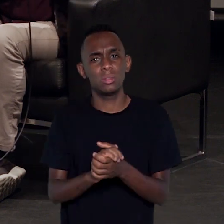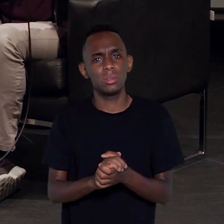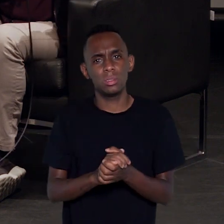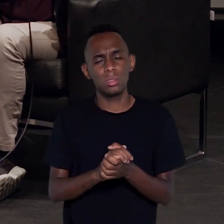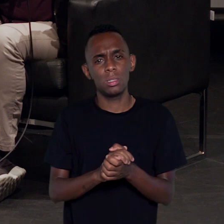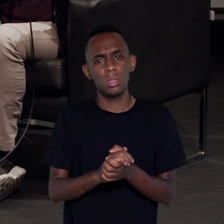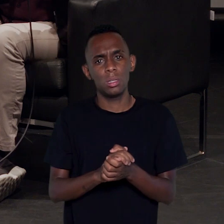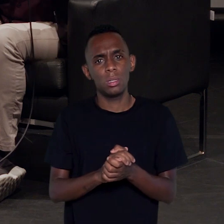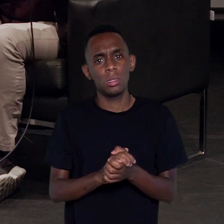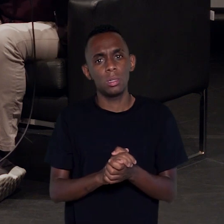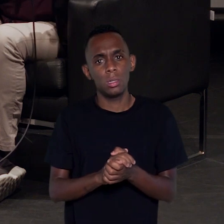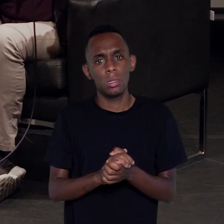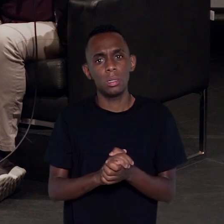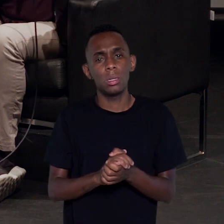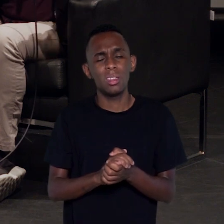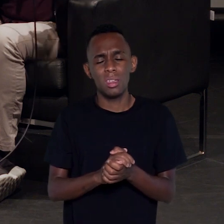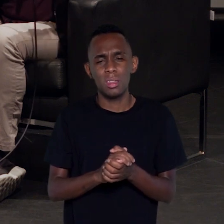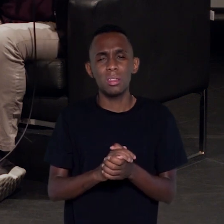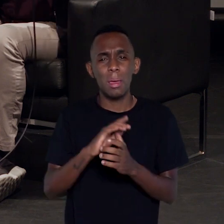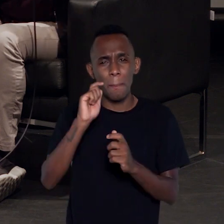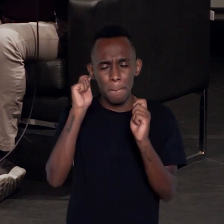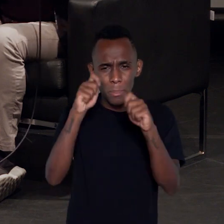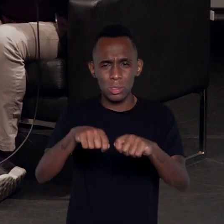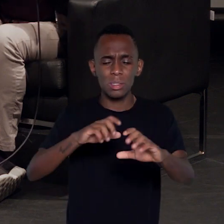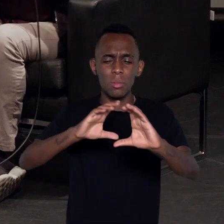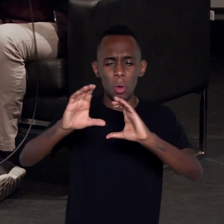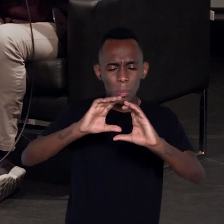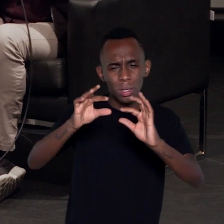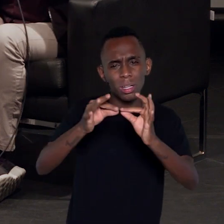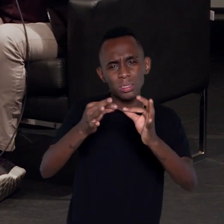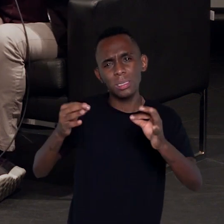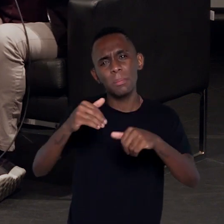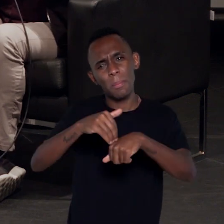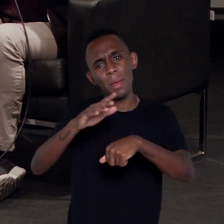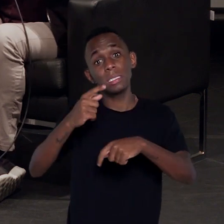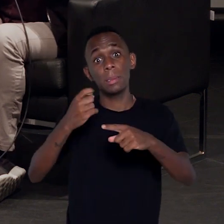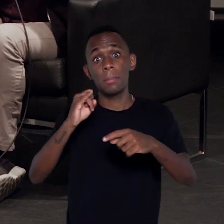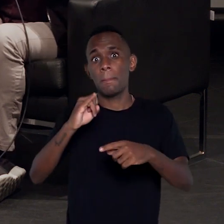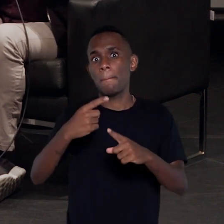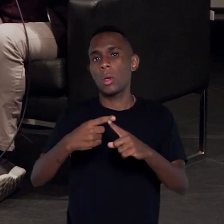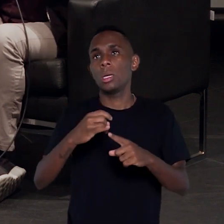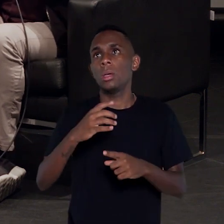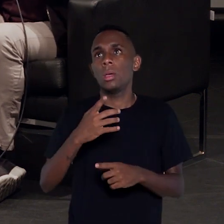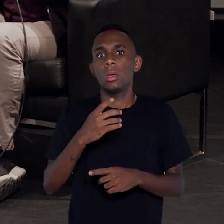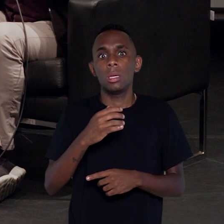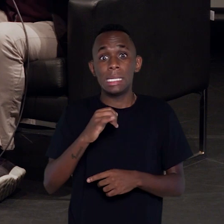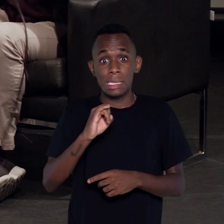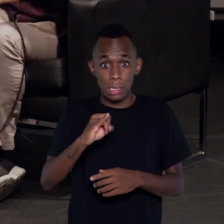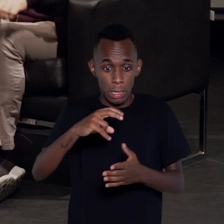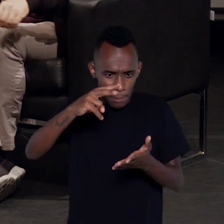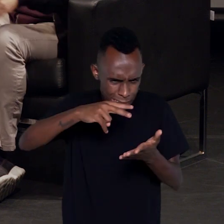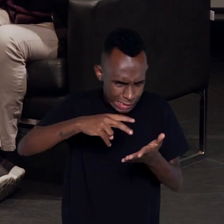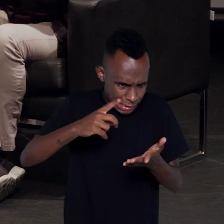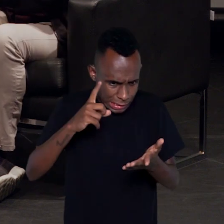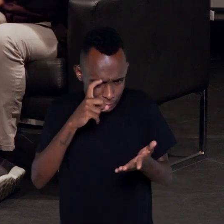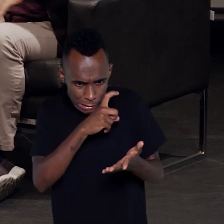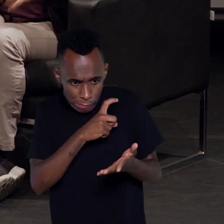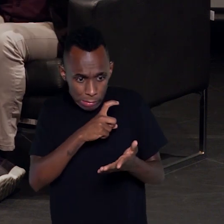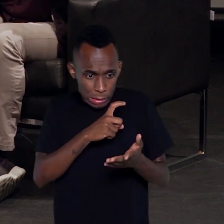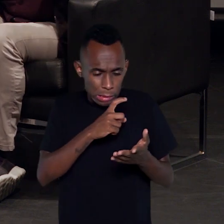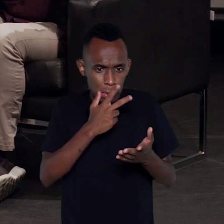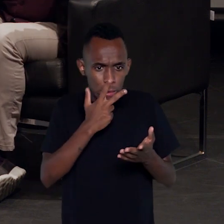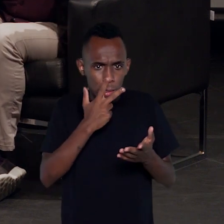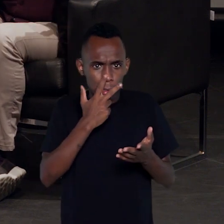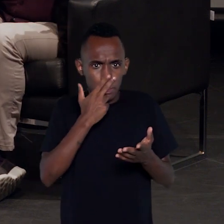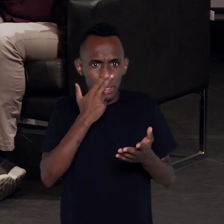capazes de embotar aquilo que precisa ser comunicado. E que não afastam o leitor, né? Porque se você der bobeira, você afasta o leitor.